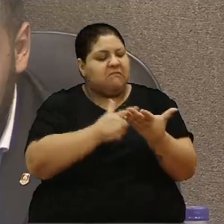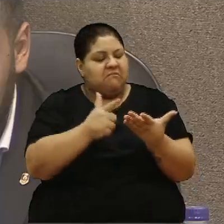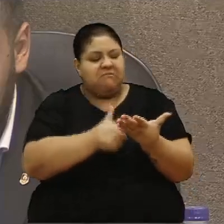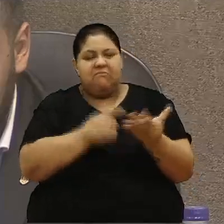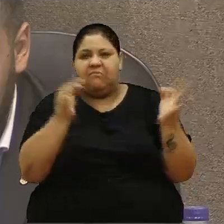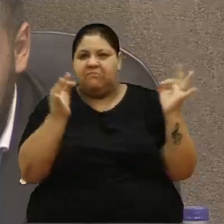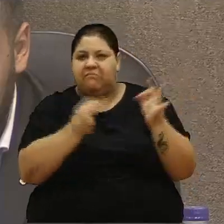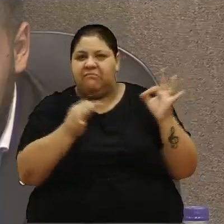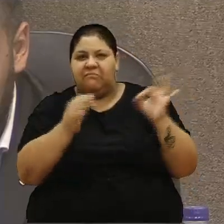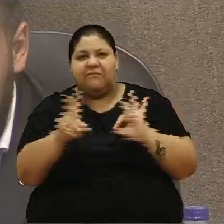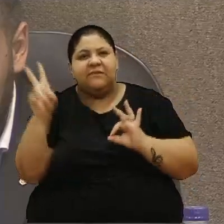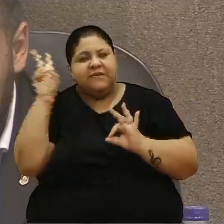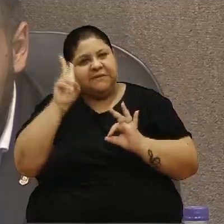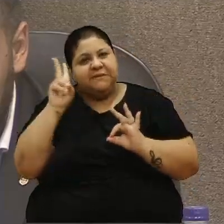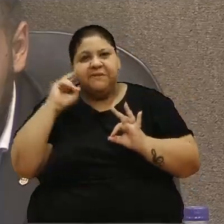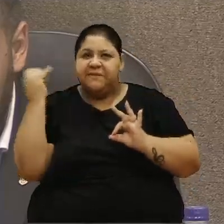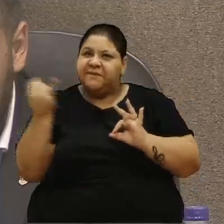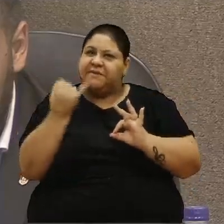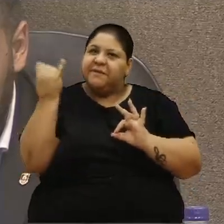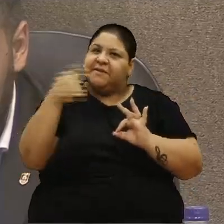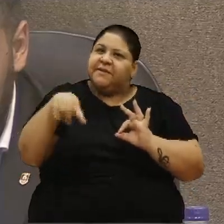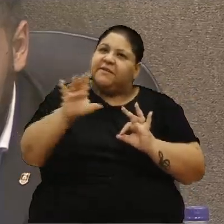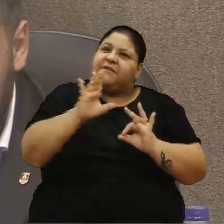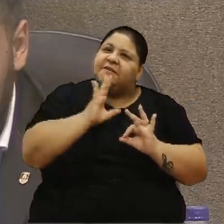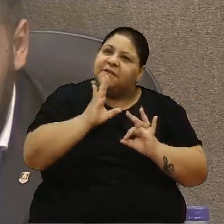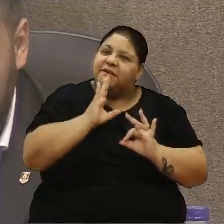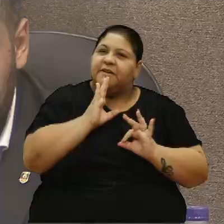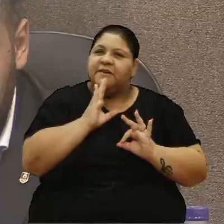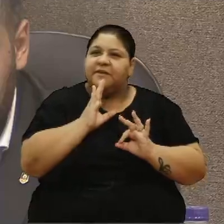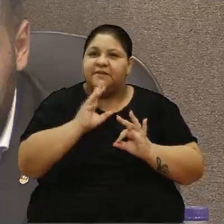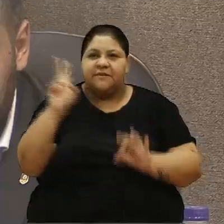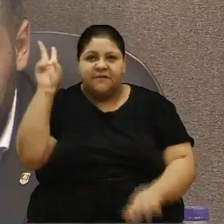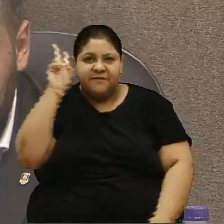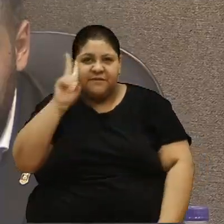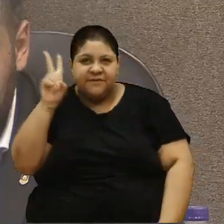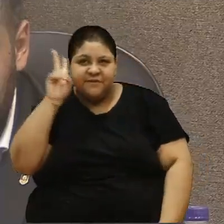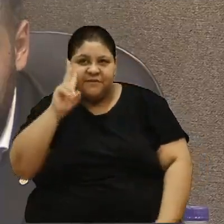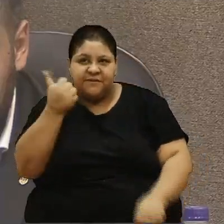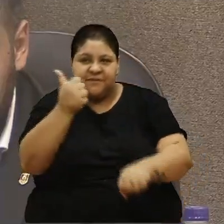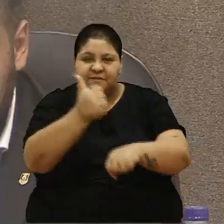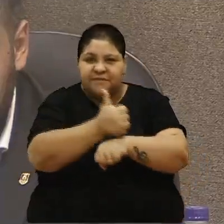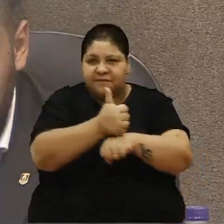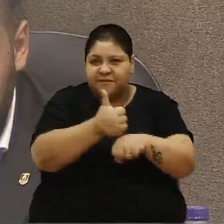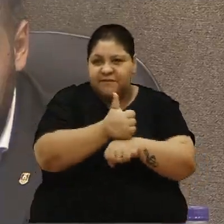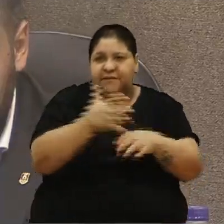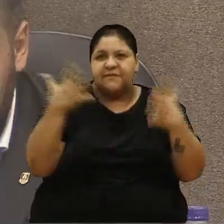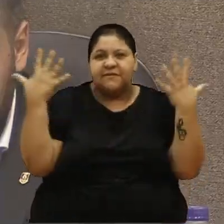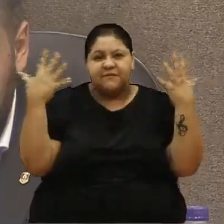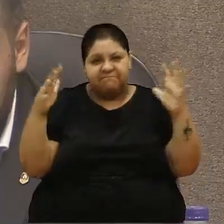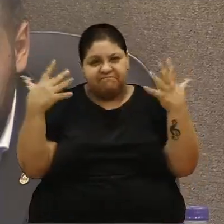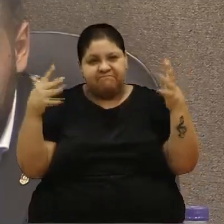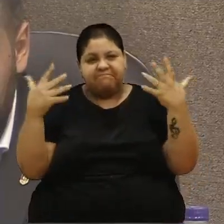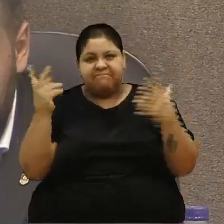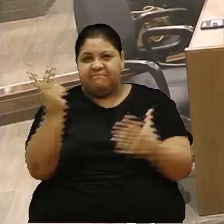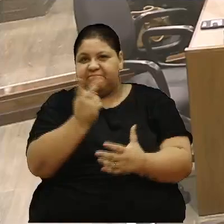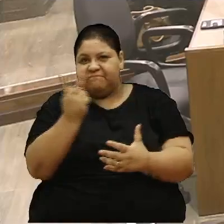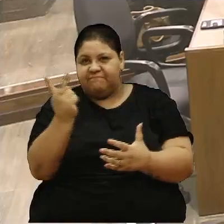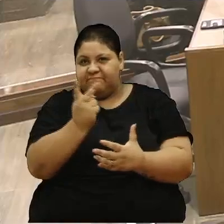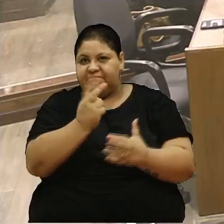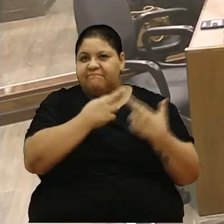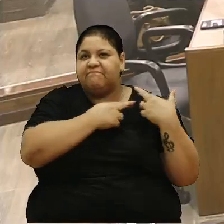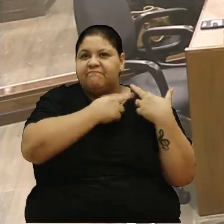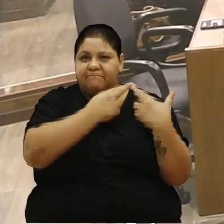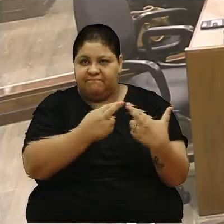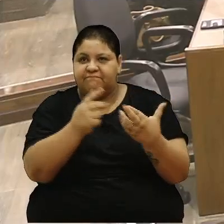registro histórico, que importante a gente conhecer um pouco mais da história dos nossos colegas. Parabéns, Vânia, parabéns, Juliana.